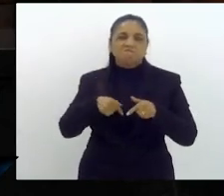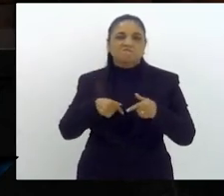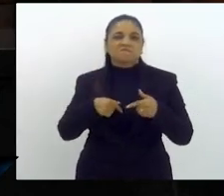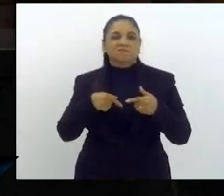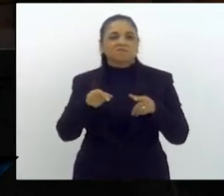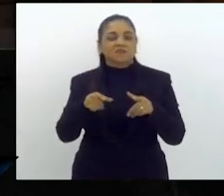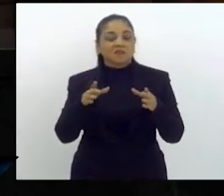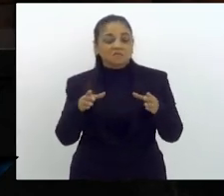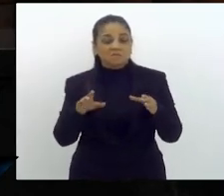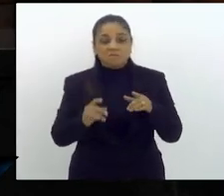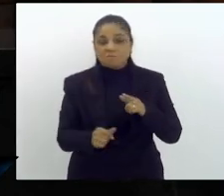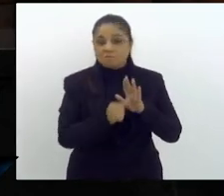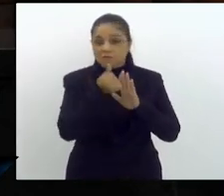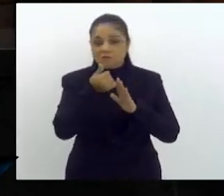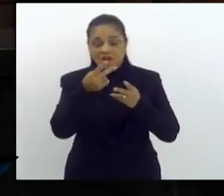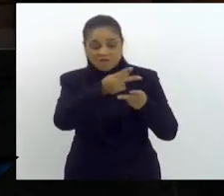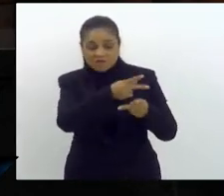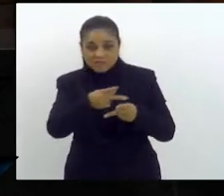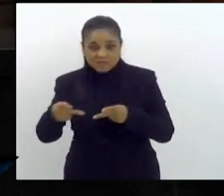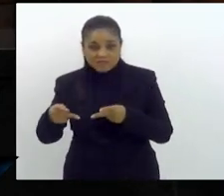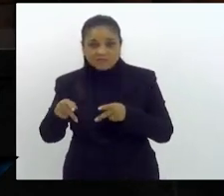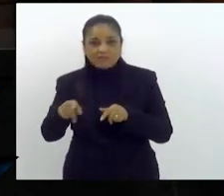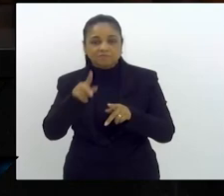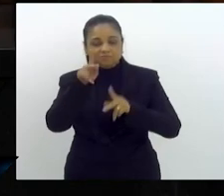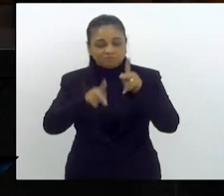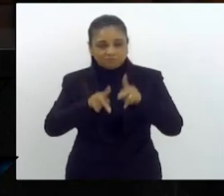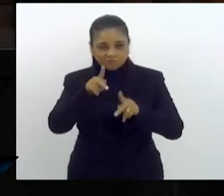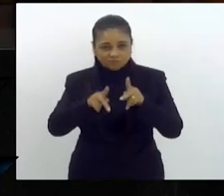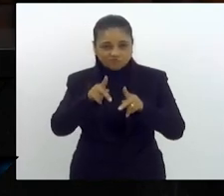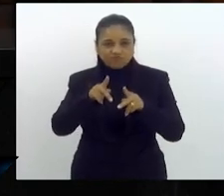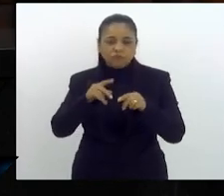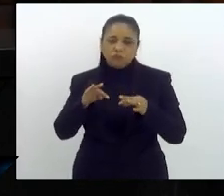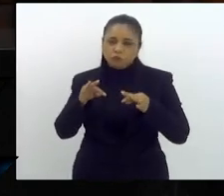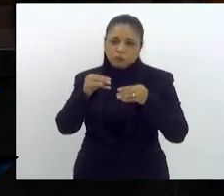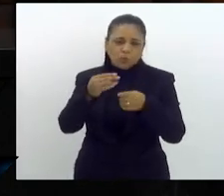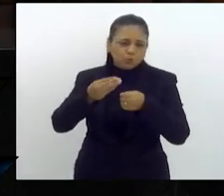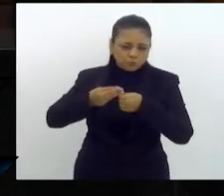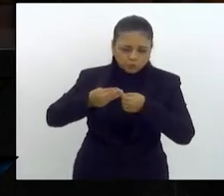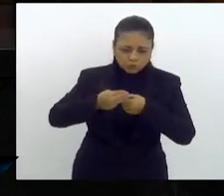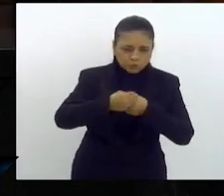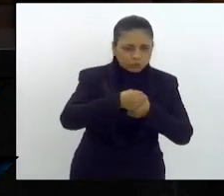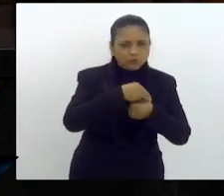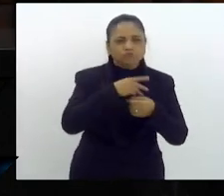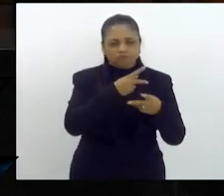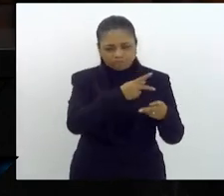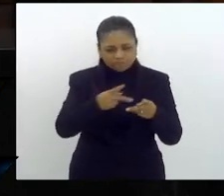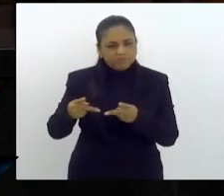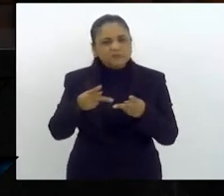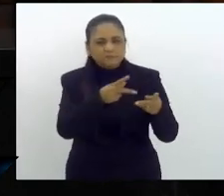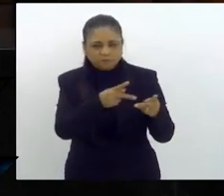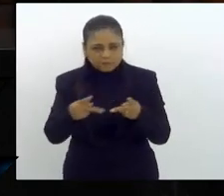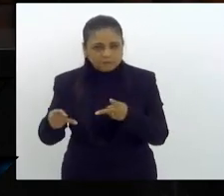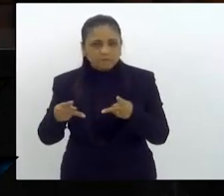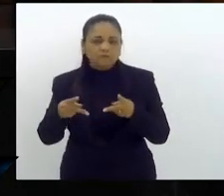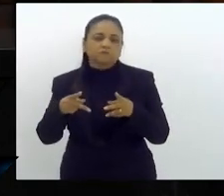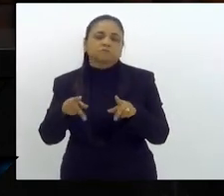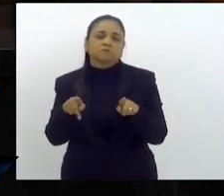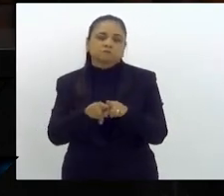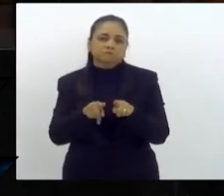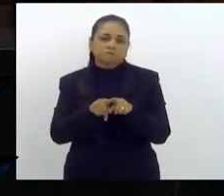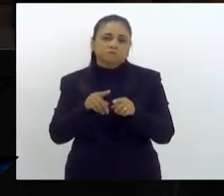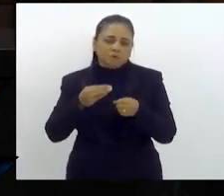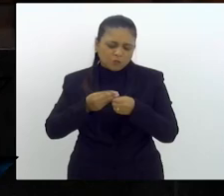caravana das cidades o mandato Popular vai rodar todo o interior todos os municípios inclusive também da região metropolitana